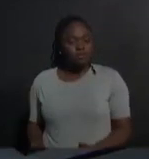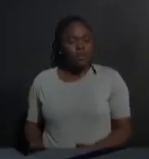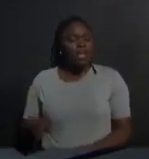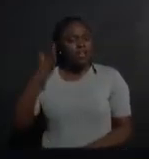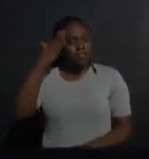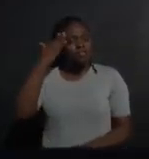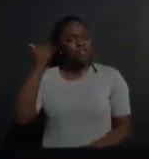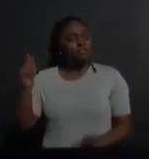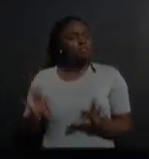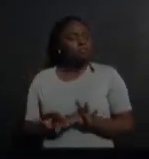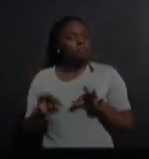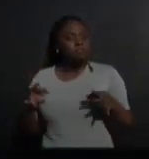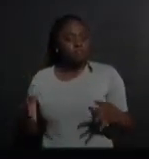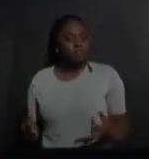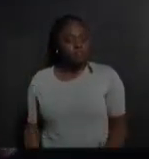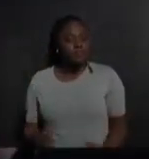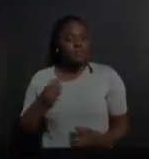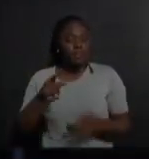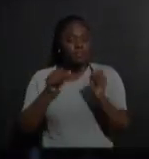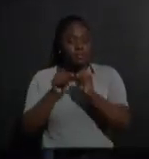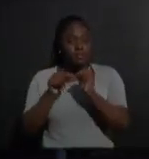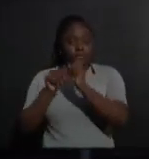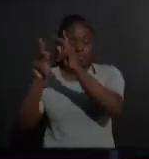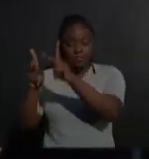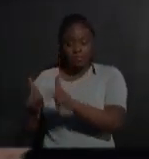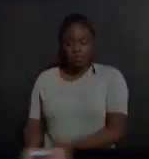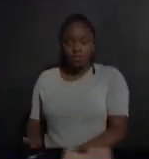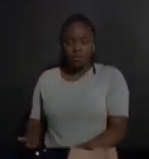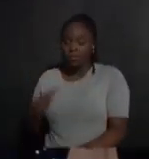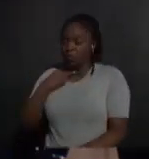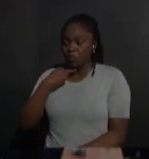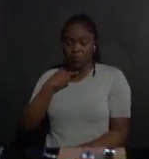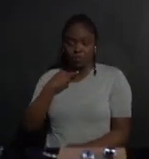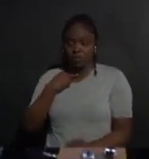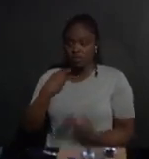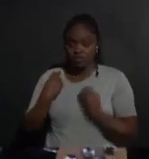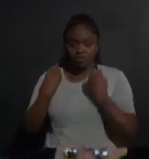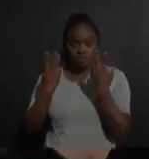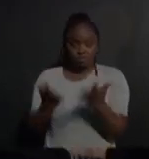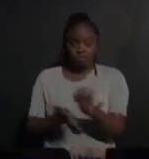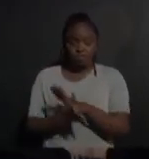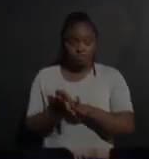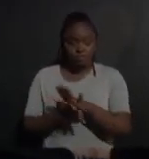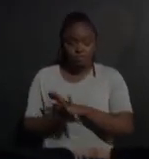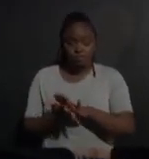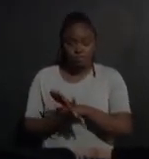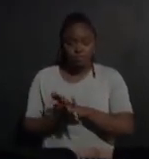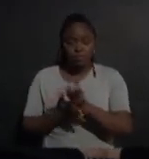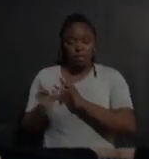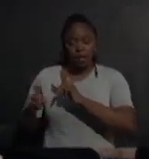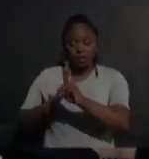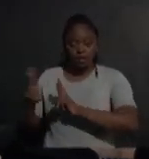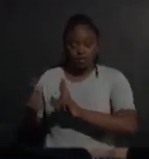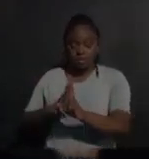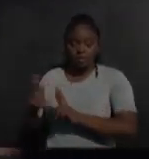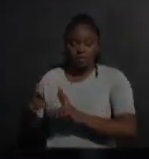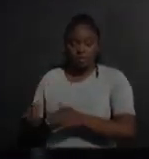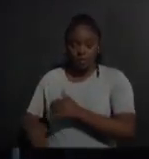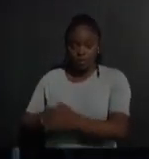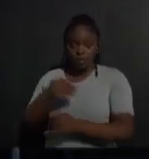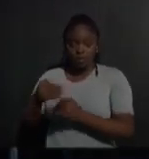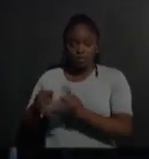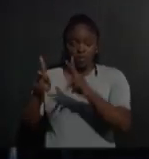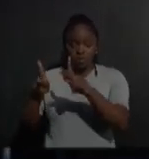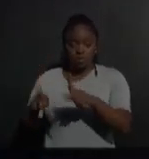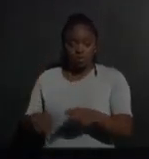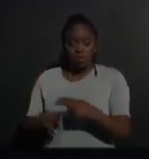humildade é aquilo que você faz com gente que não pode te dar nada? É o seu relacionamento diante de um trocador,